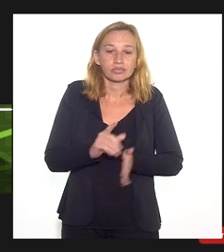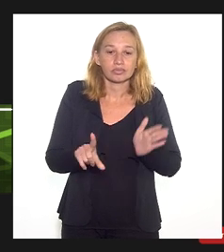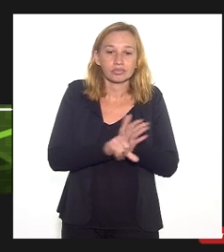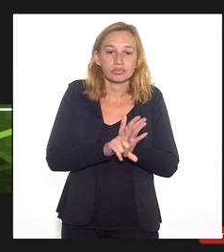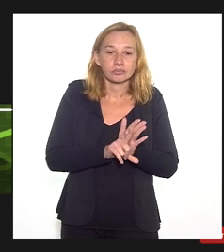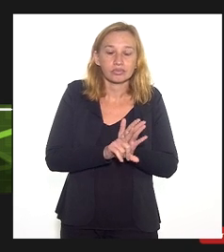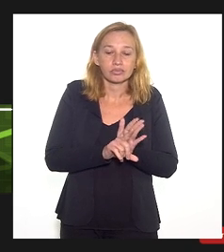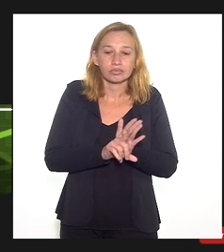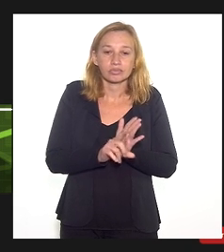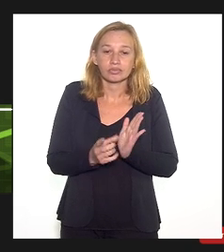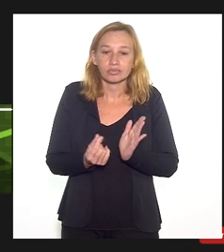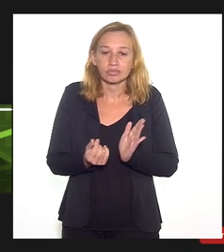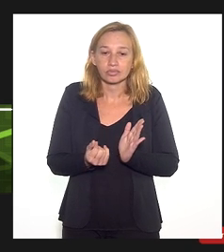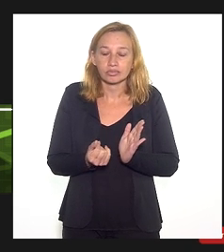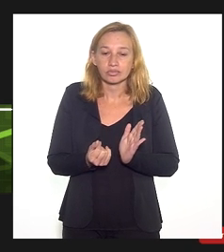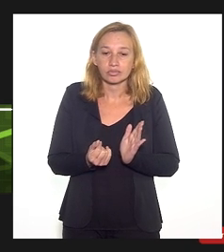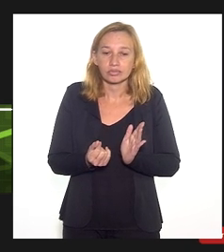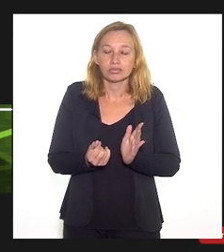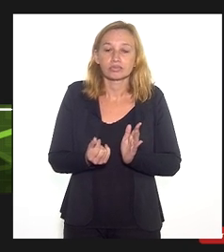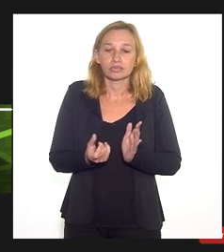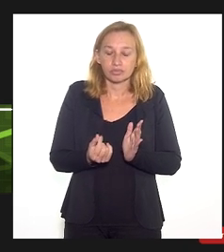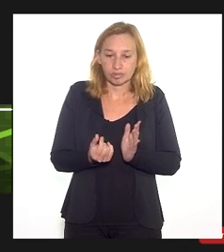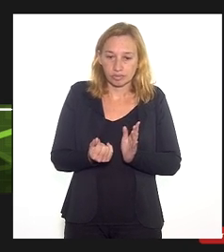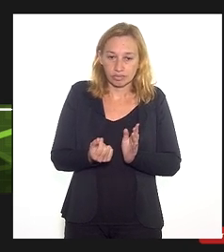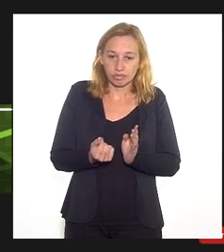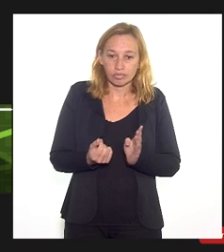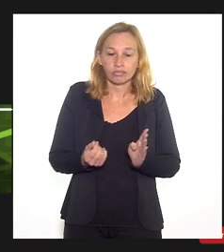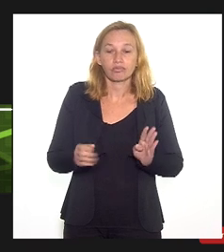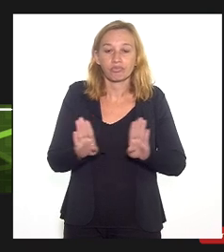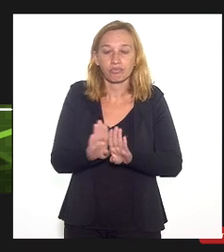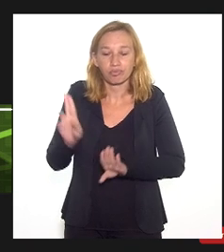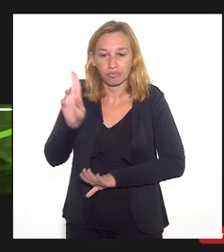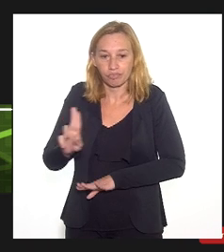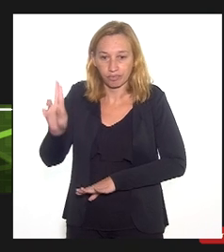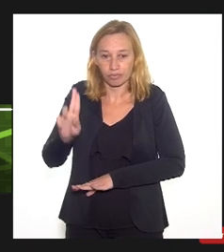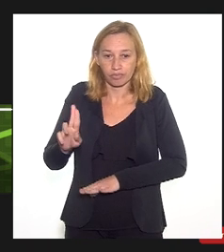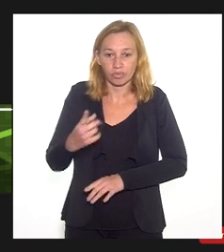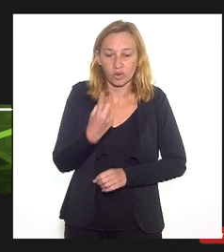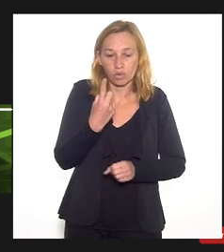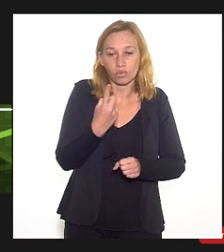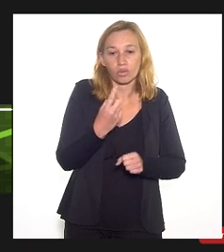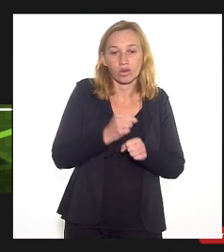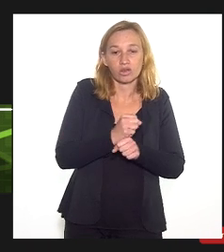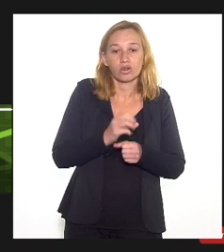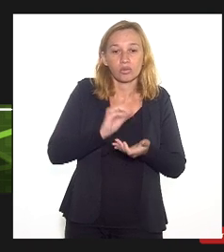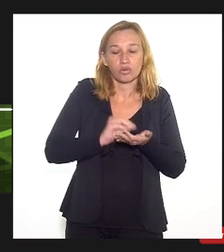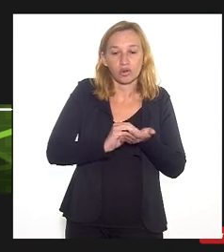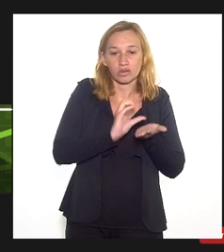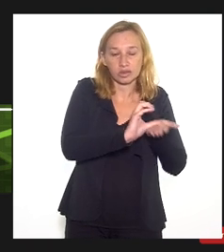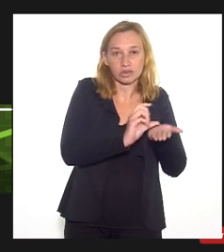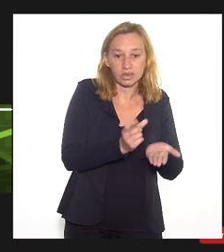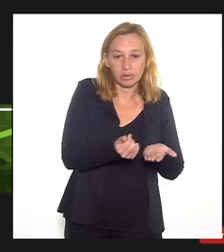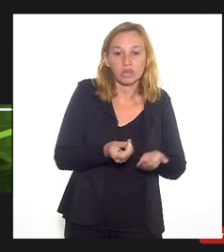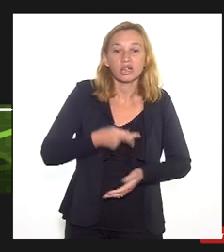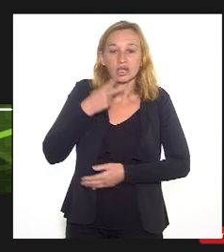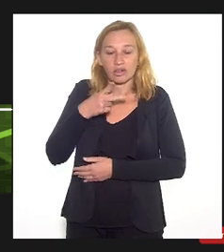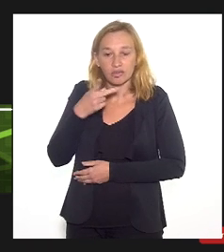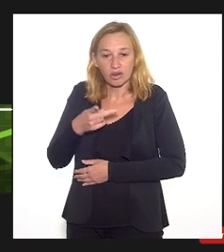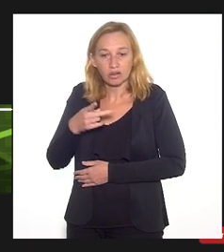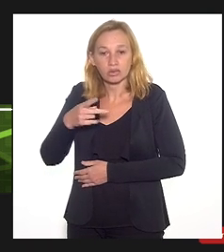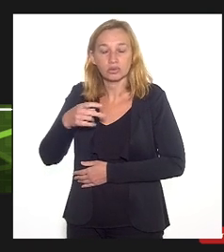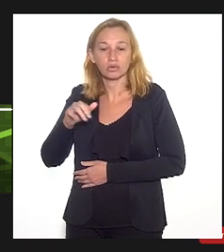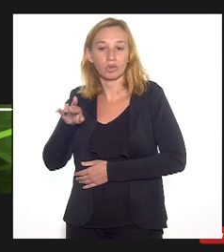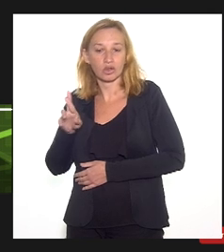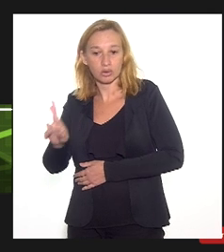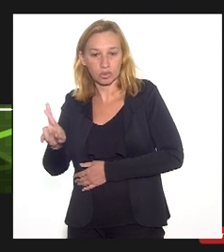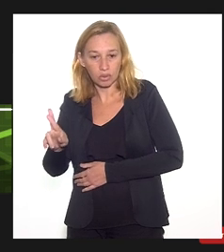dos dois décimos a universidade estava fechada com as portas praticamente fechadas há cerca de um ano por falta de financiamento e a fala do Magnifico Reitor e da